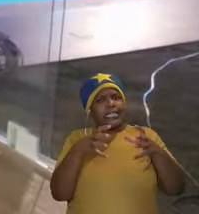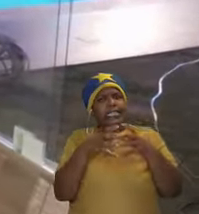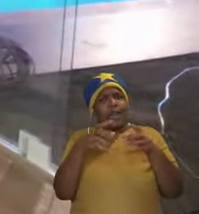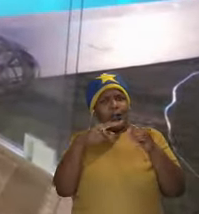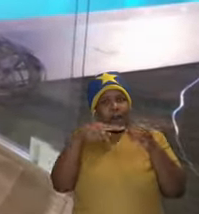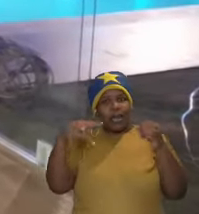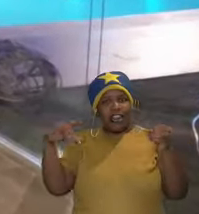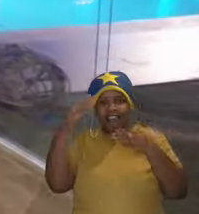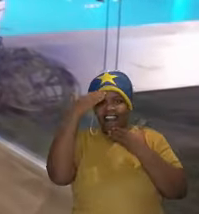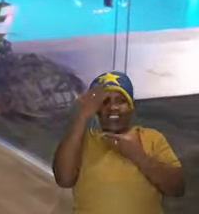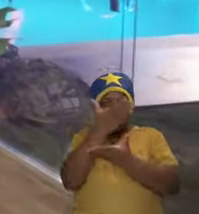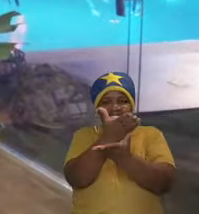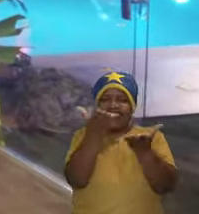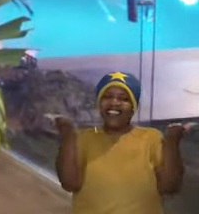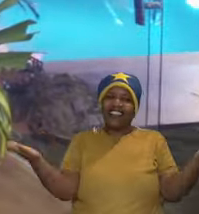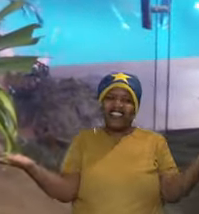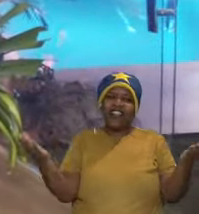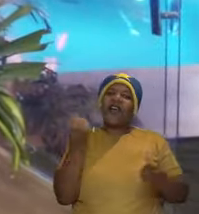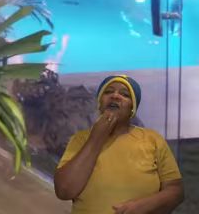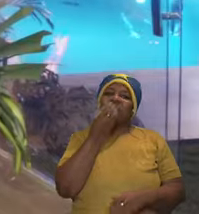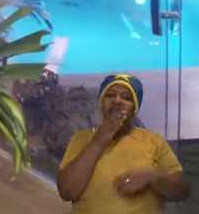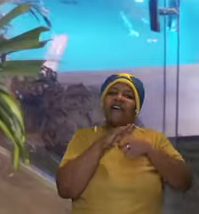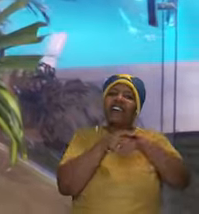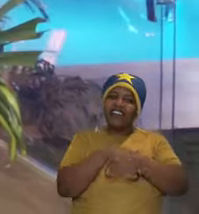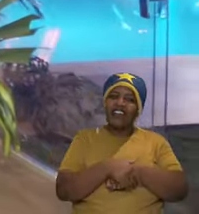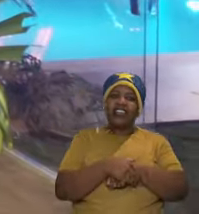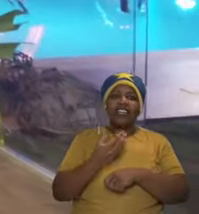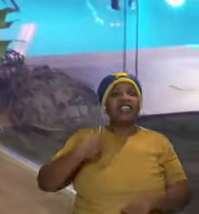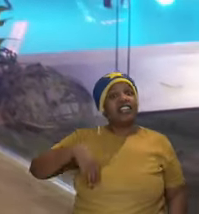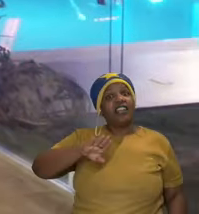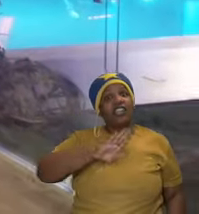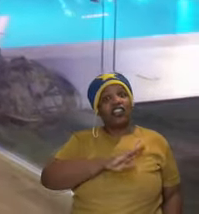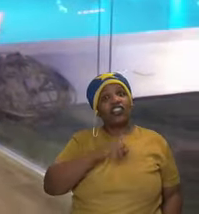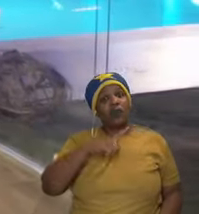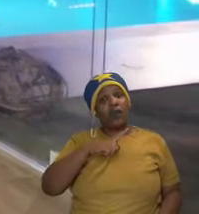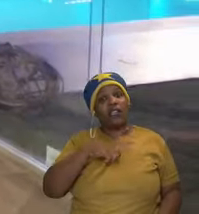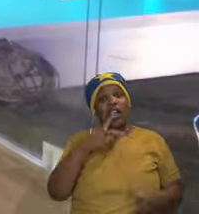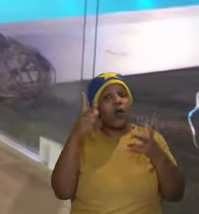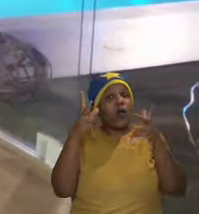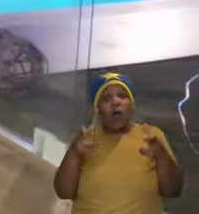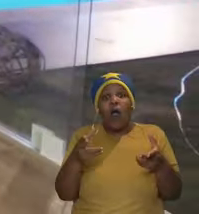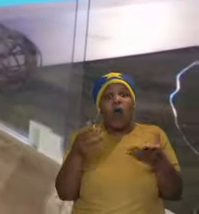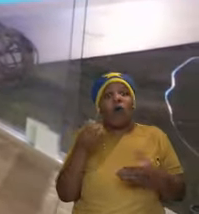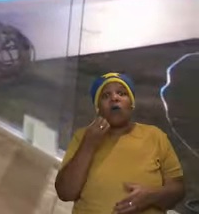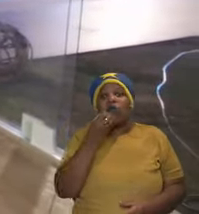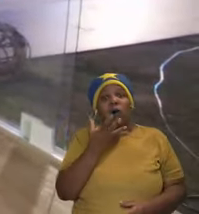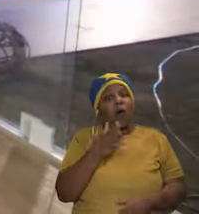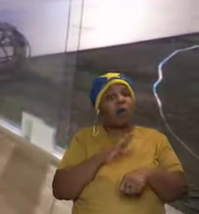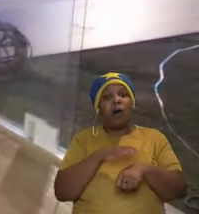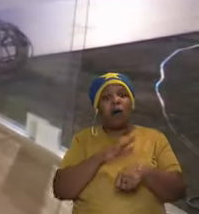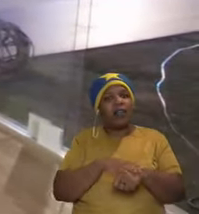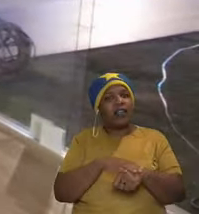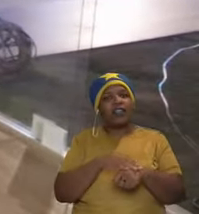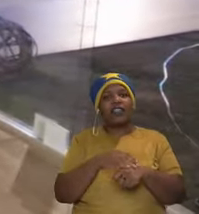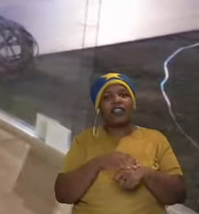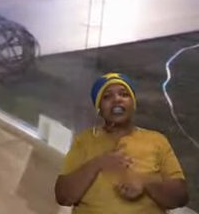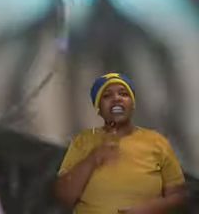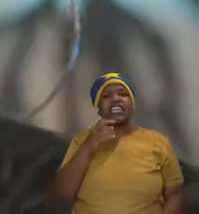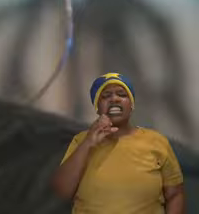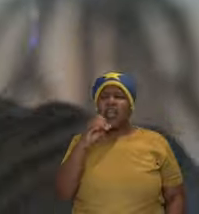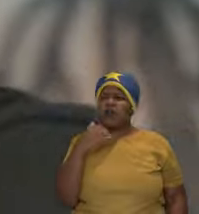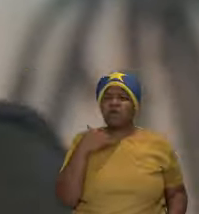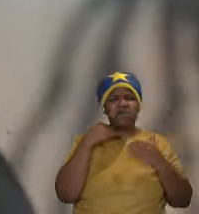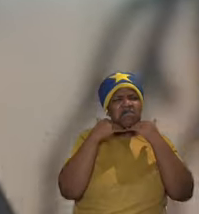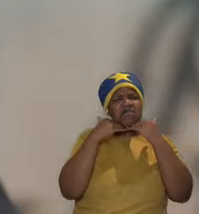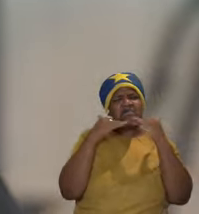todo mundo. E é isso aí, vamos ter uma boa noite. E que a gente compartilhe mais momentos assim, beleza? Yeah. E vamos. Nem